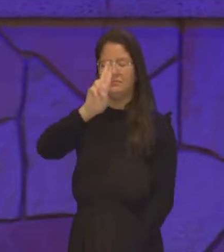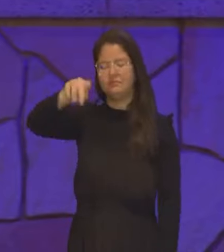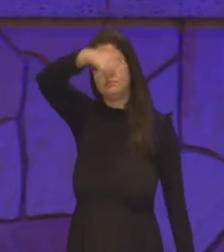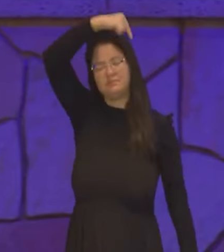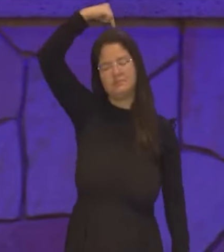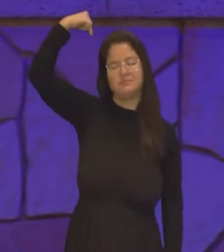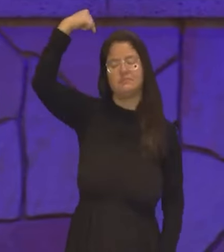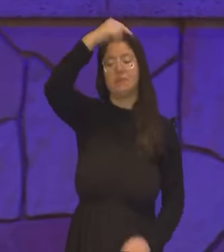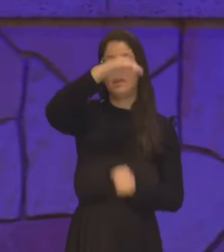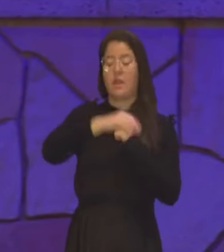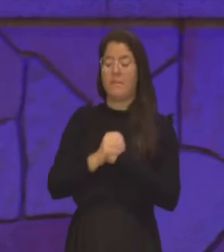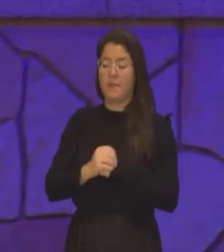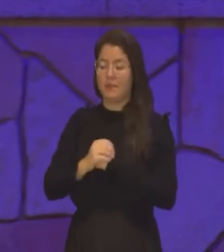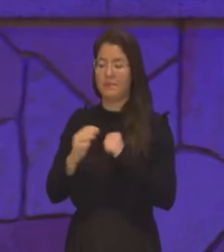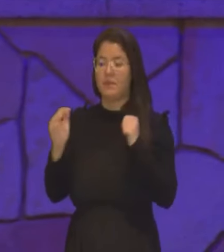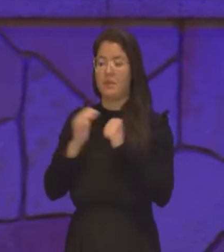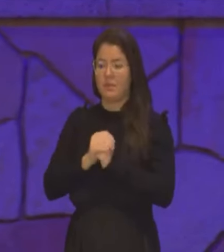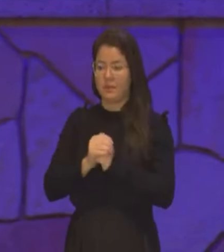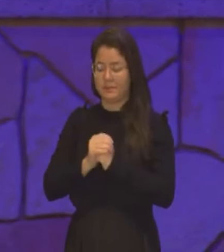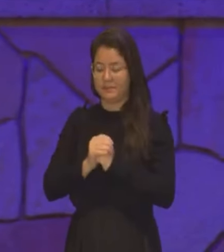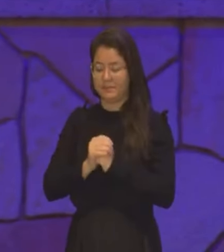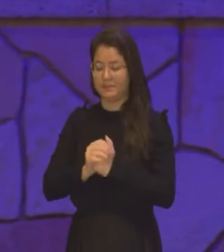santo. Amém.